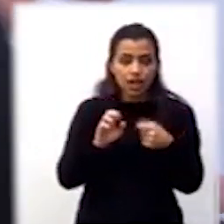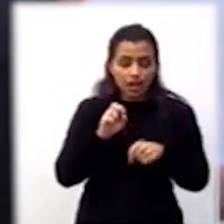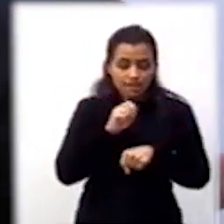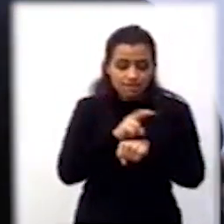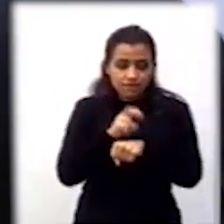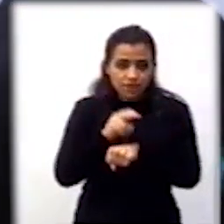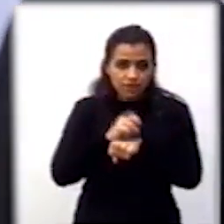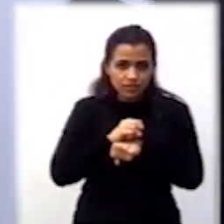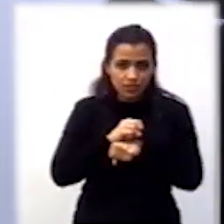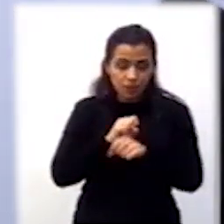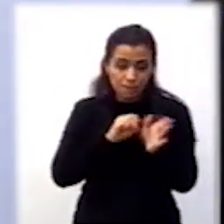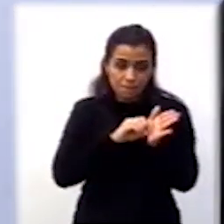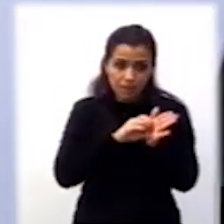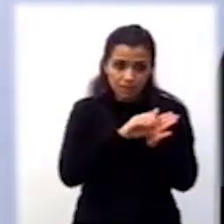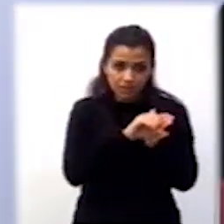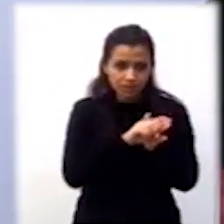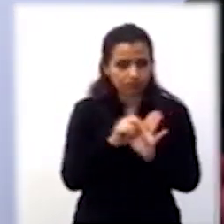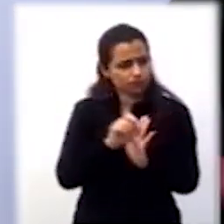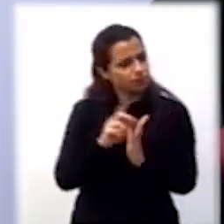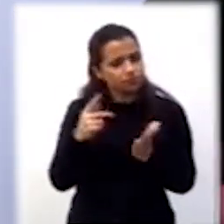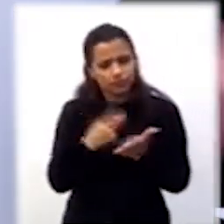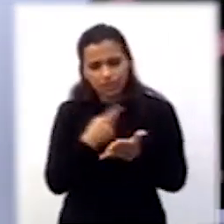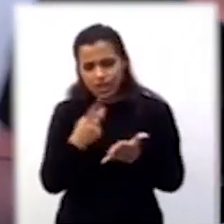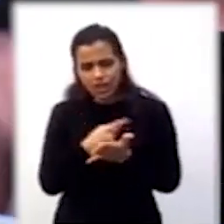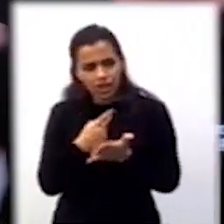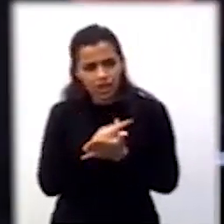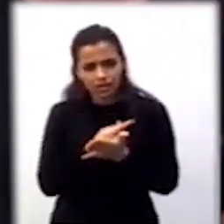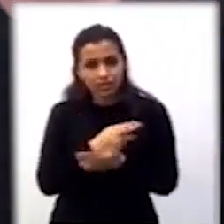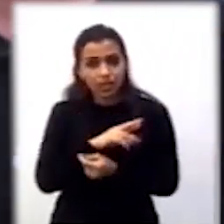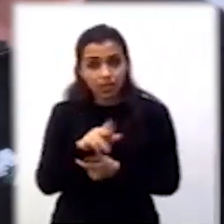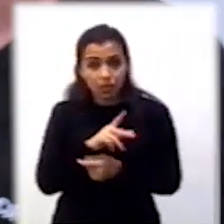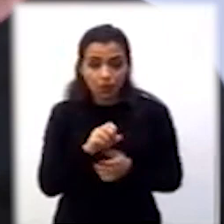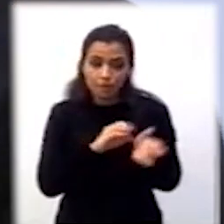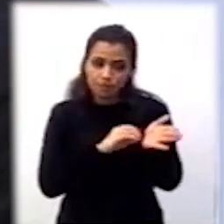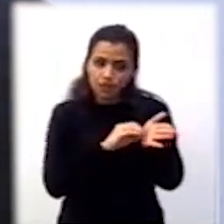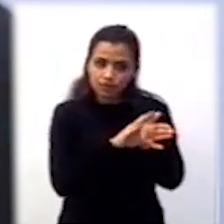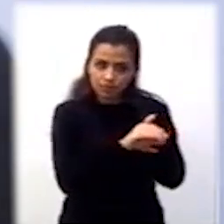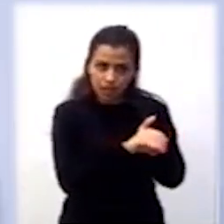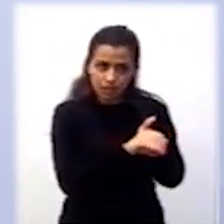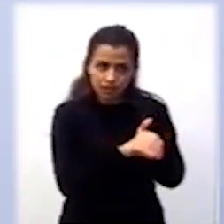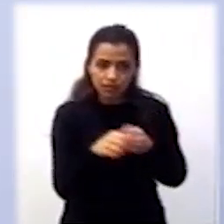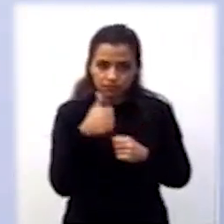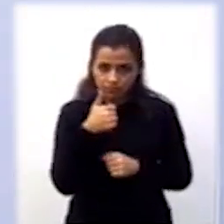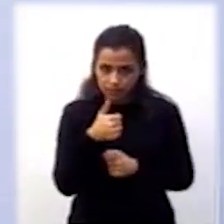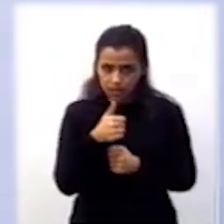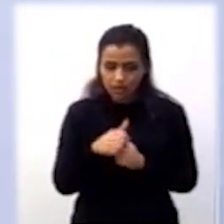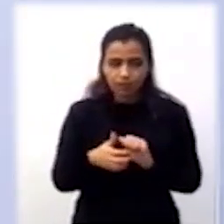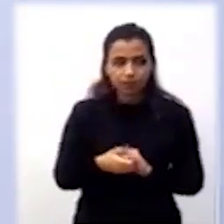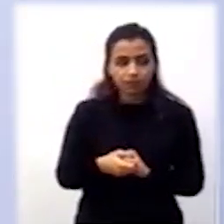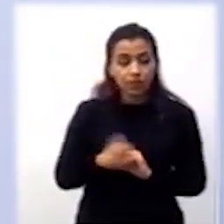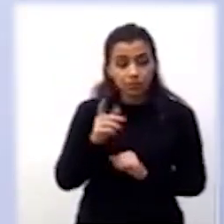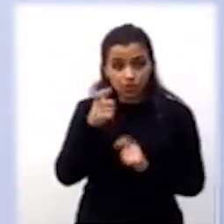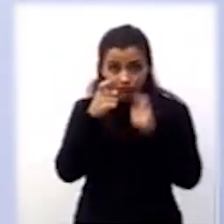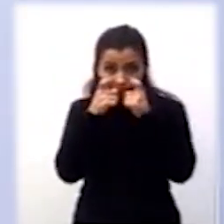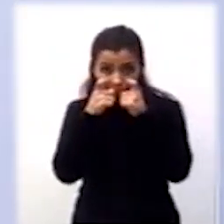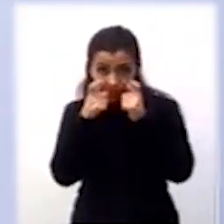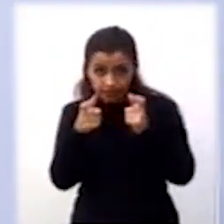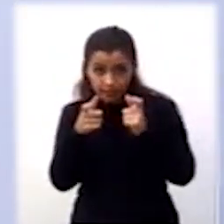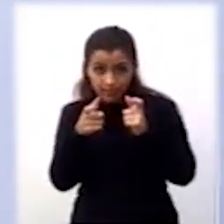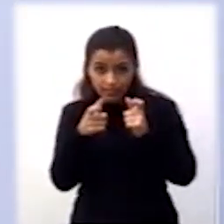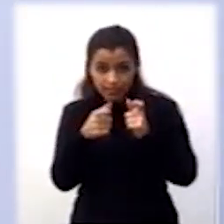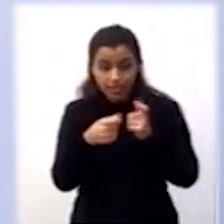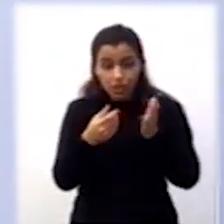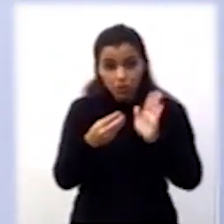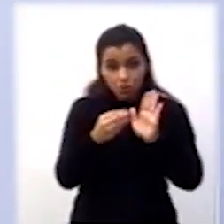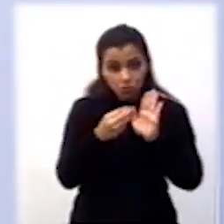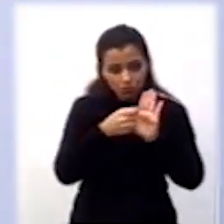bacteriana H1N1, não. Já começa errado também. Não é uma infecção bacteriana, tá? Mas olha que interessante. O resto estaria